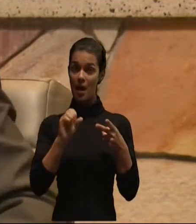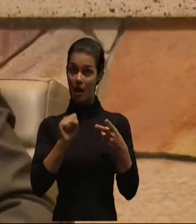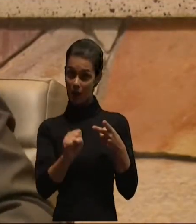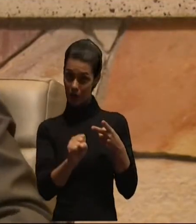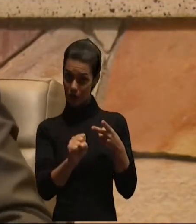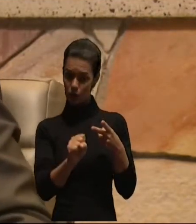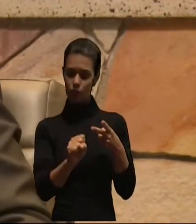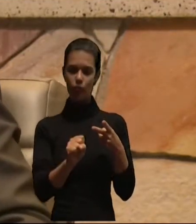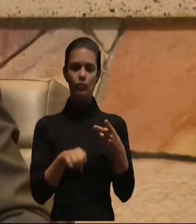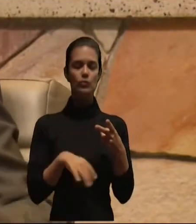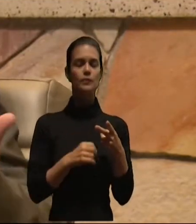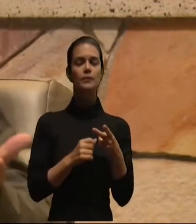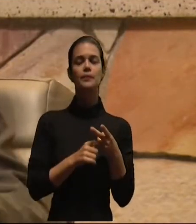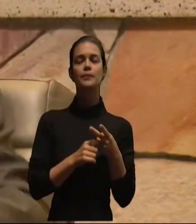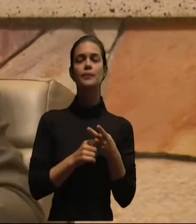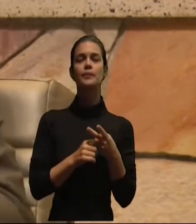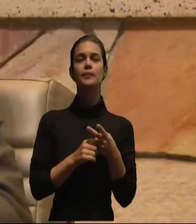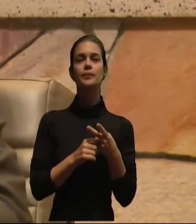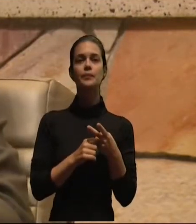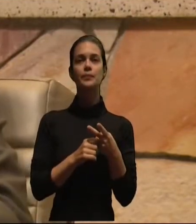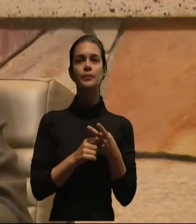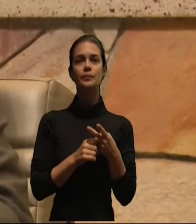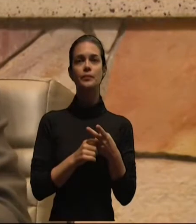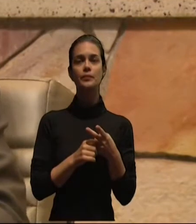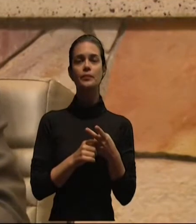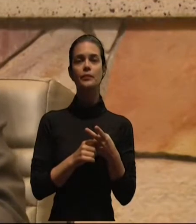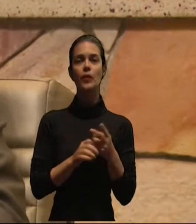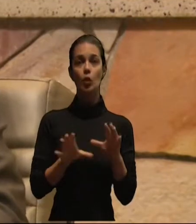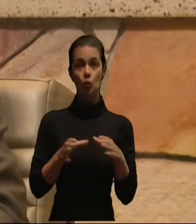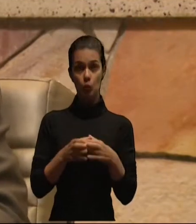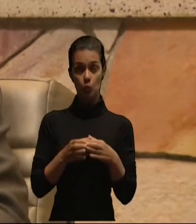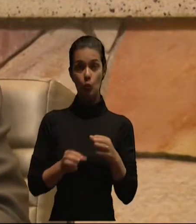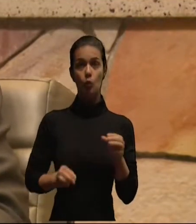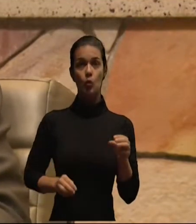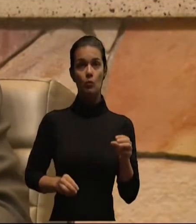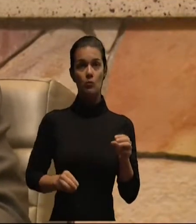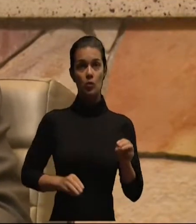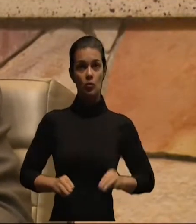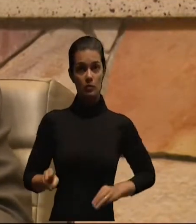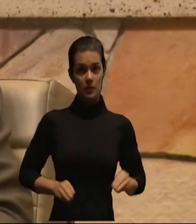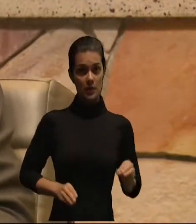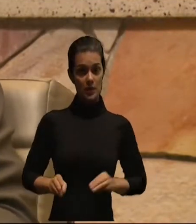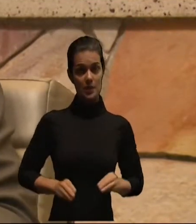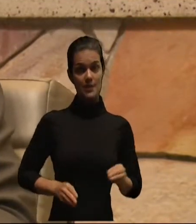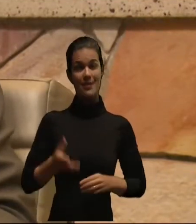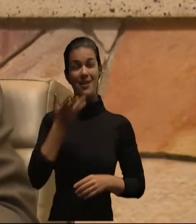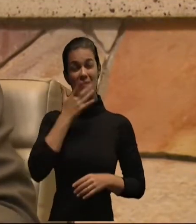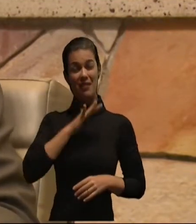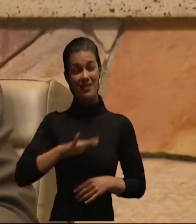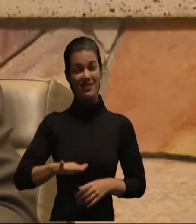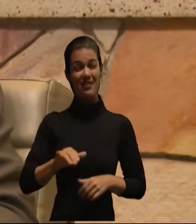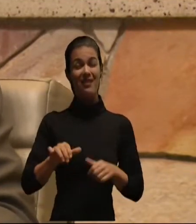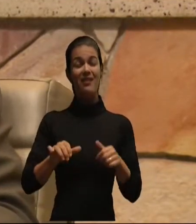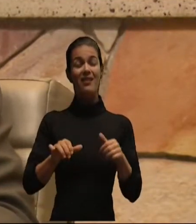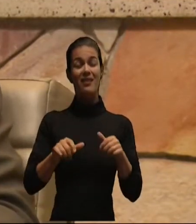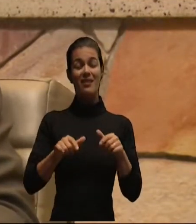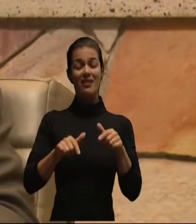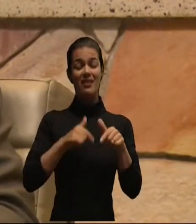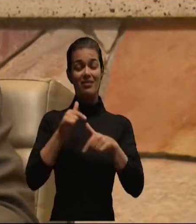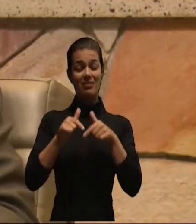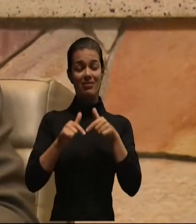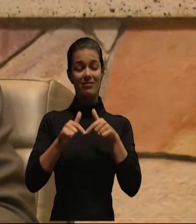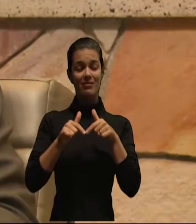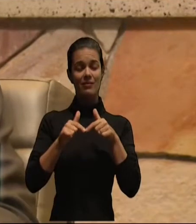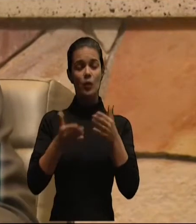matutinas. Nós temos o irmão Marco que está também no Ministério Crescer, submetendo-se aí a um tratamento de quimioterapia. Irmão Helenauro também,